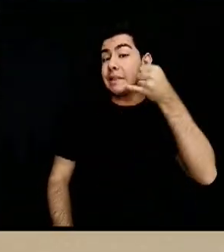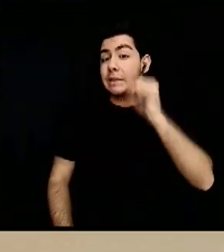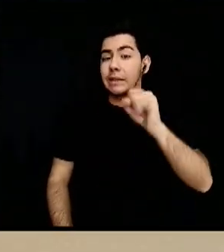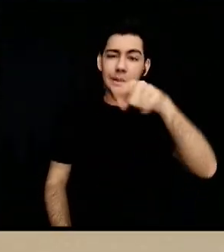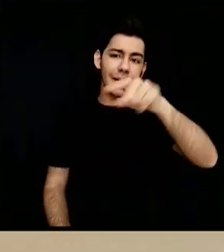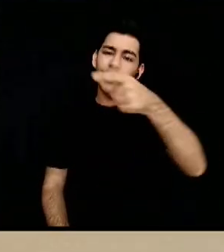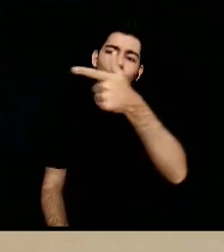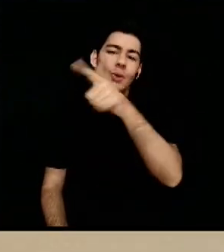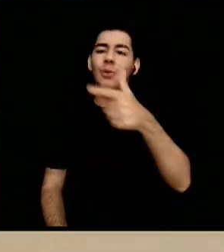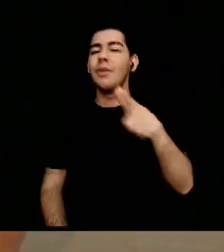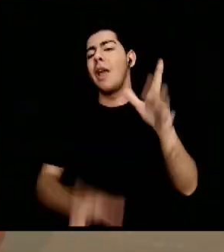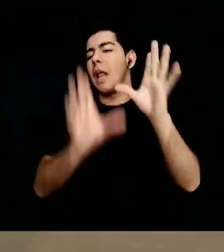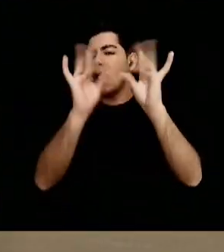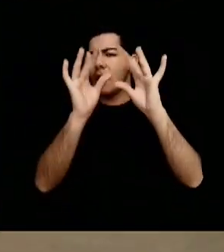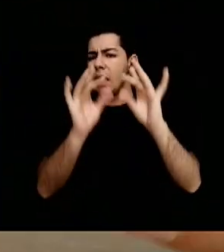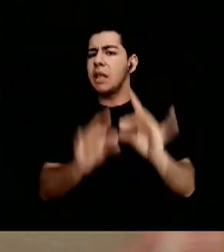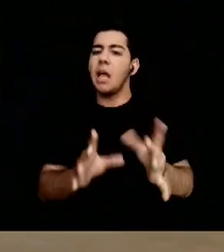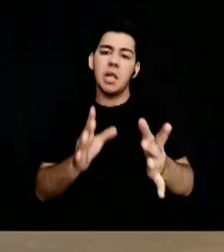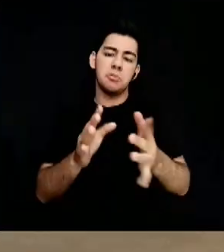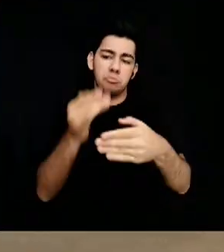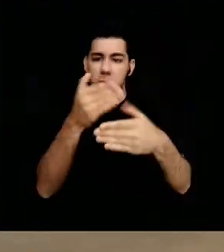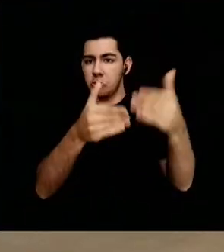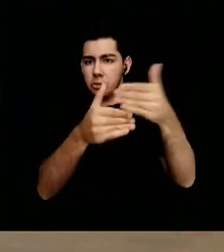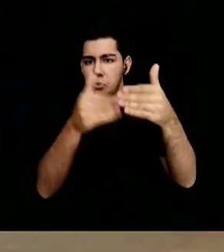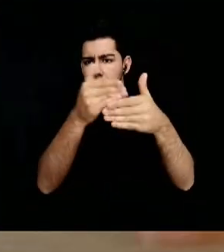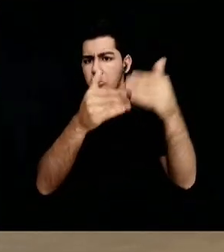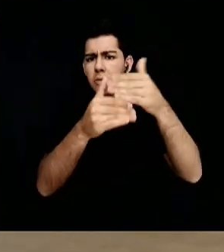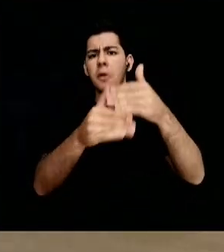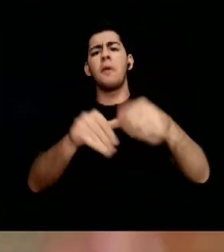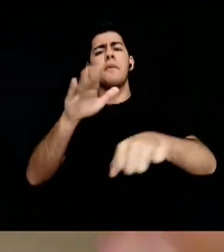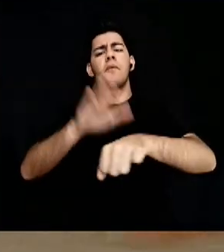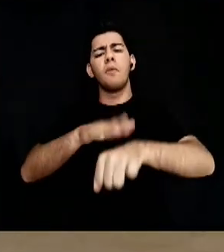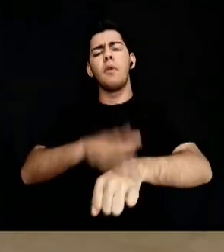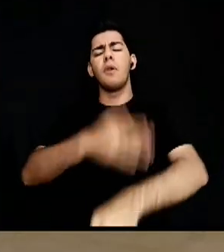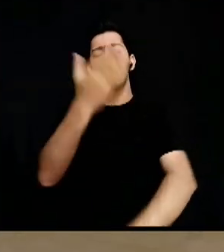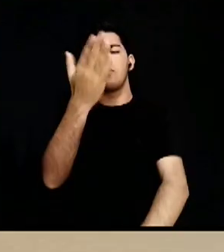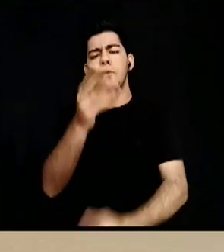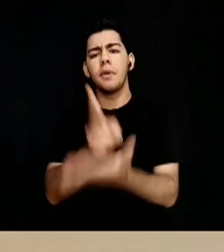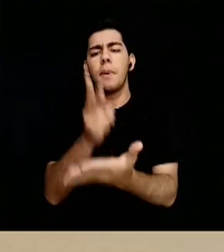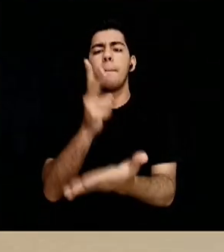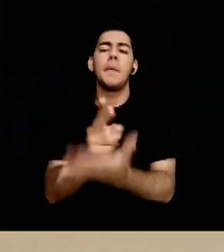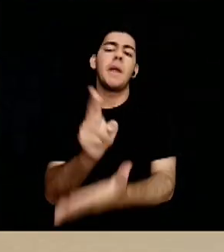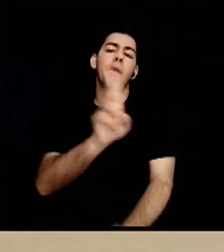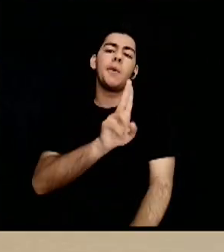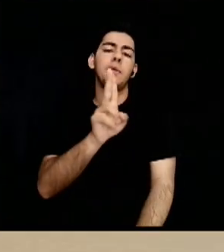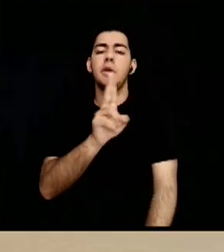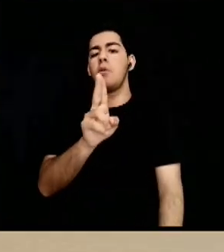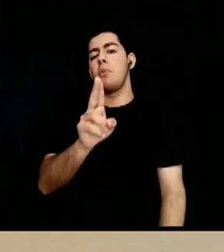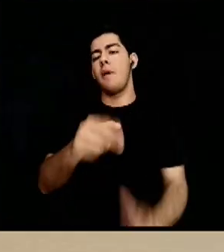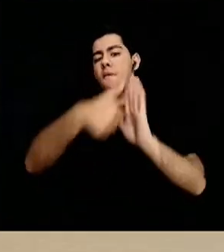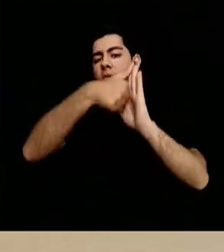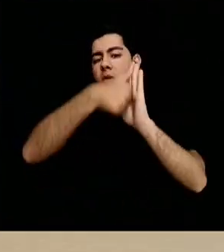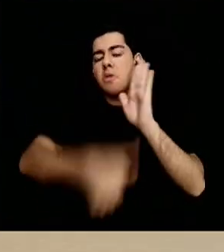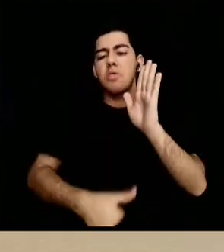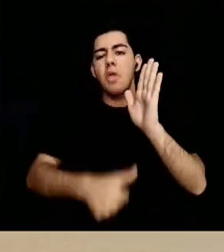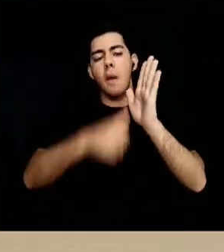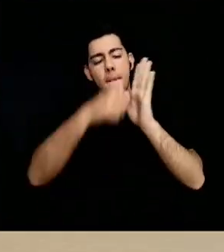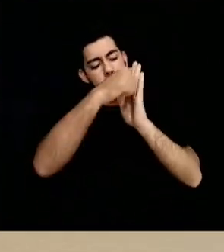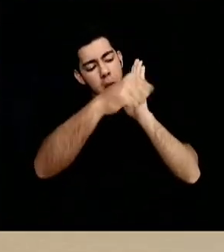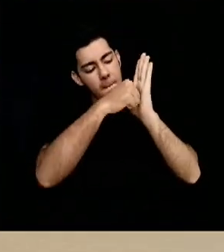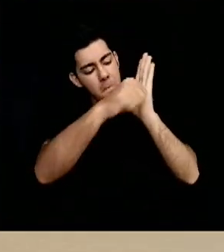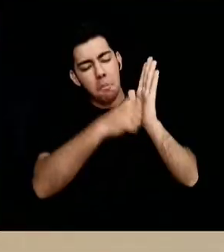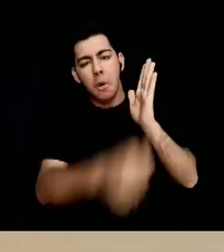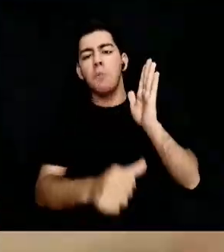os tijolinhos, você também pode criar o seu padrão usando uma fita crepe, né, ou uma textura. Sim. Aí dá